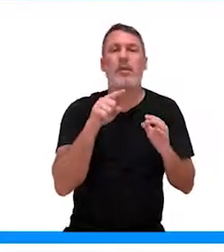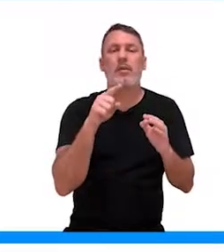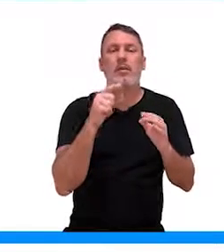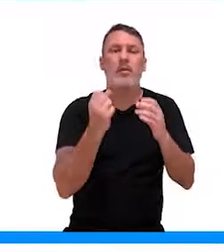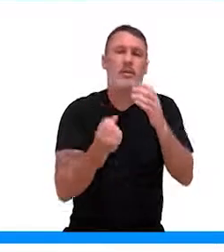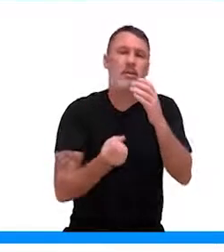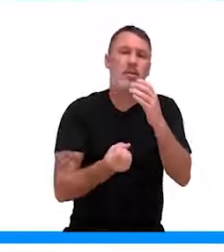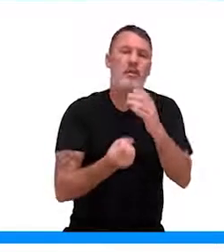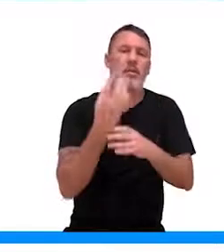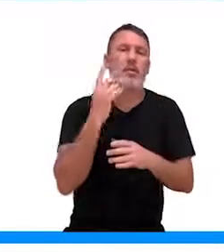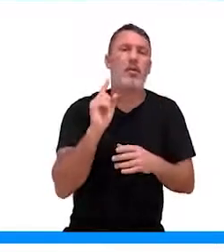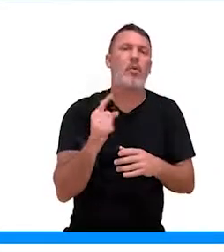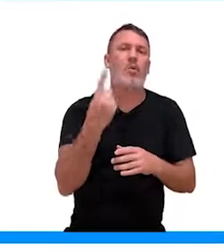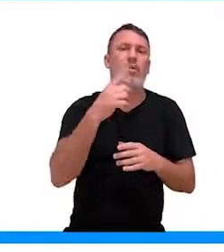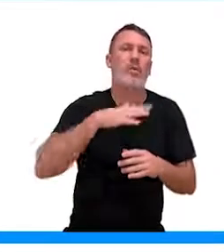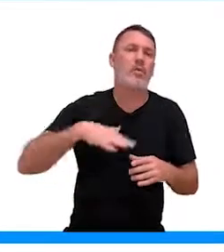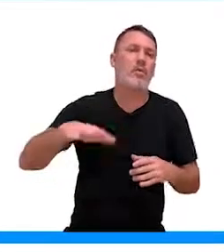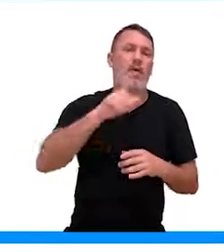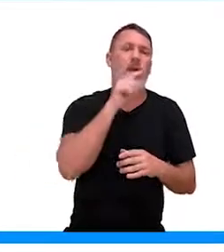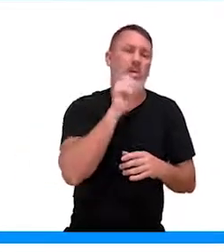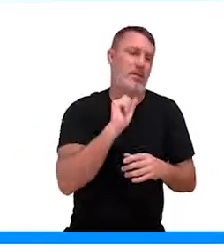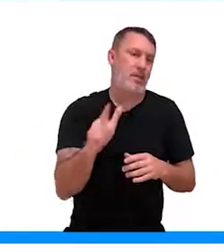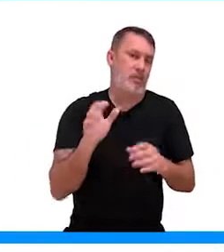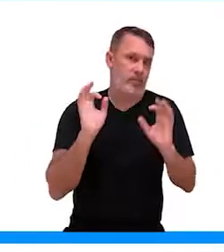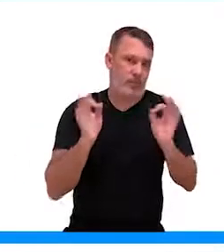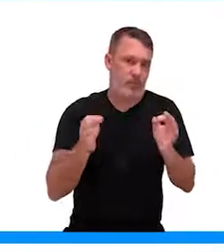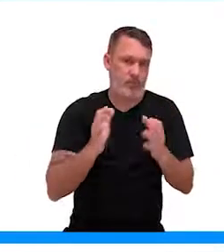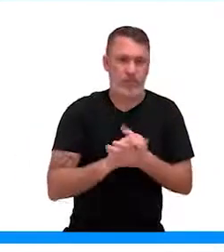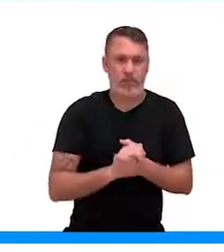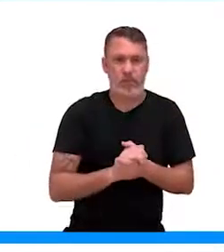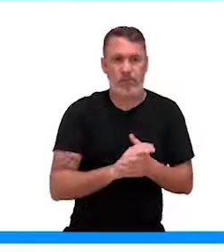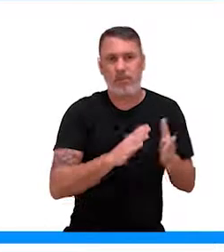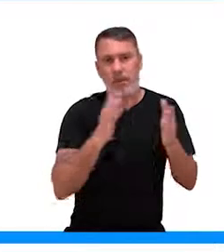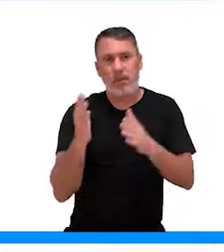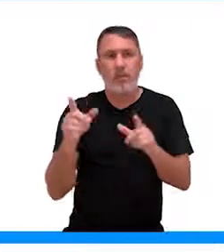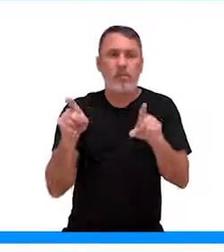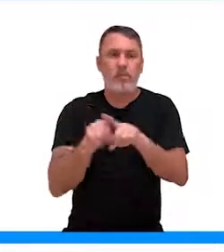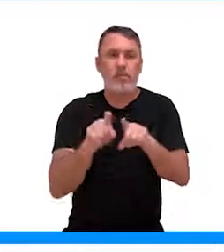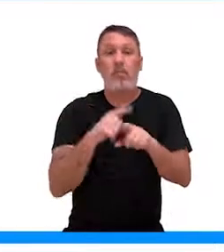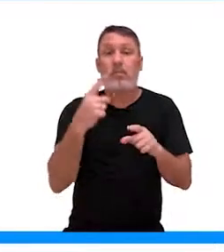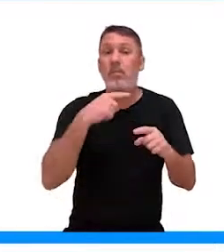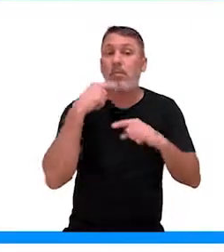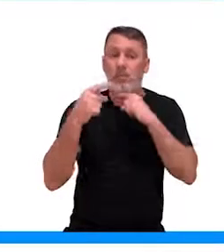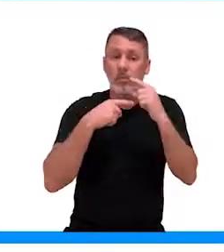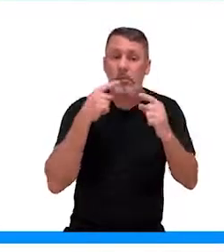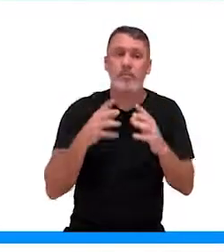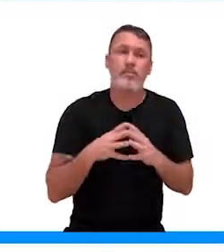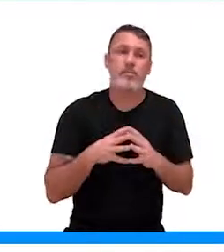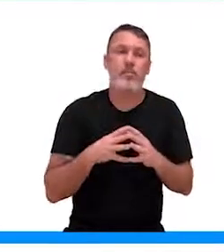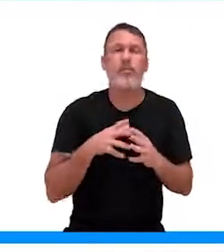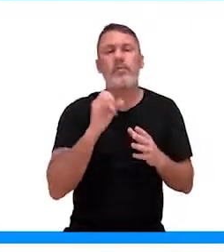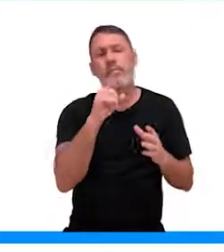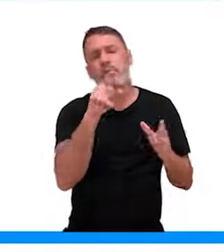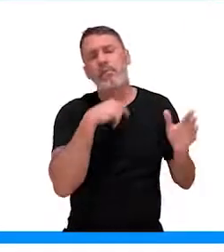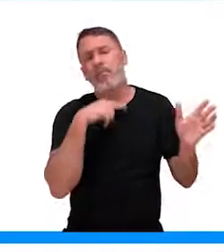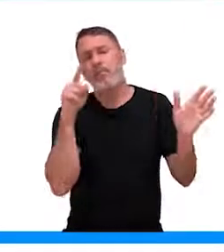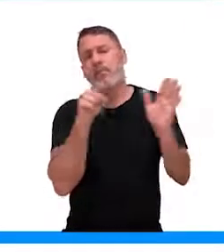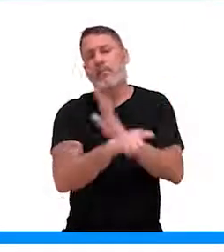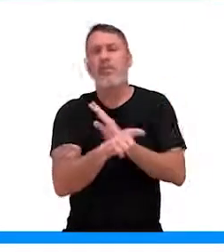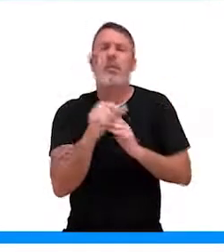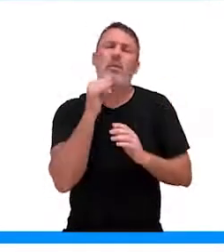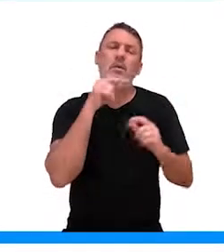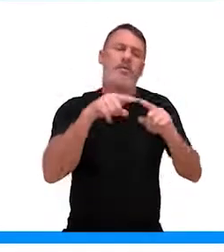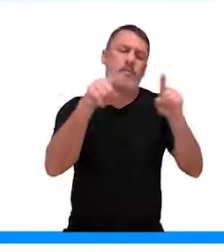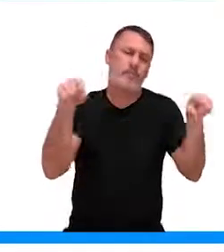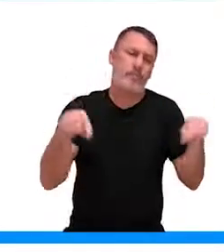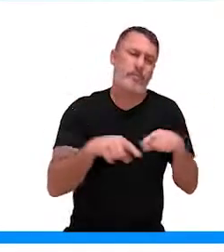única superfície de água salgada, tudo bem? E aí, veio uma dúvida. Uma vez eu fiz uma pergunta em